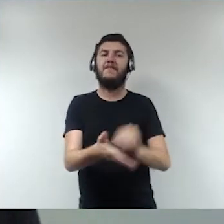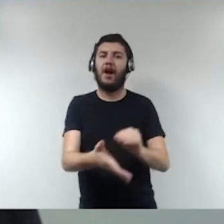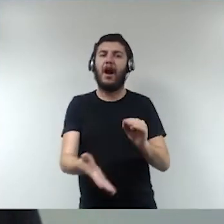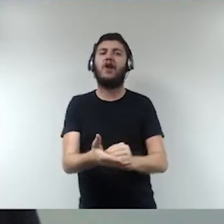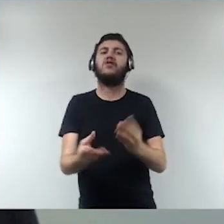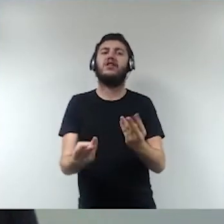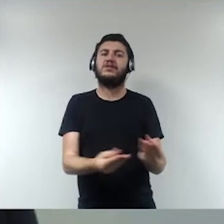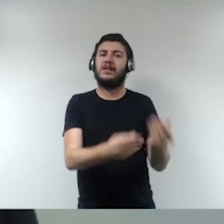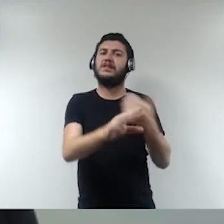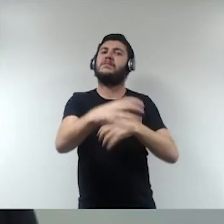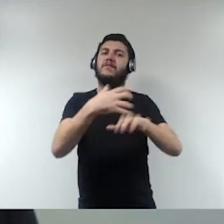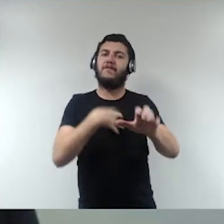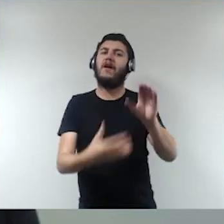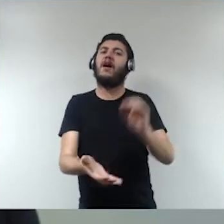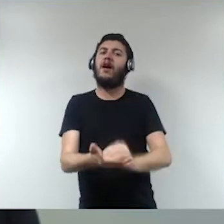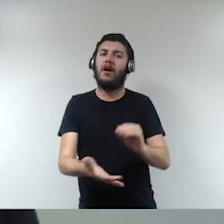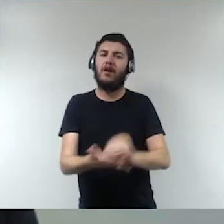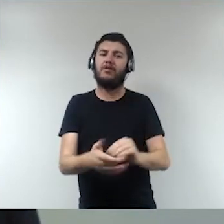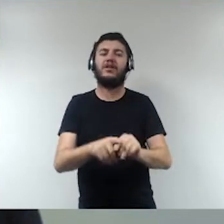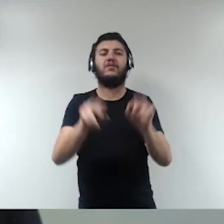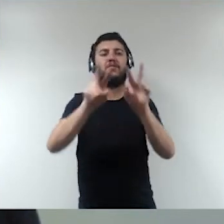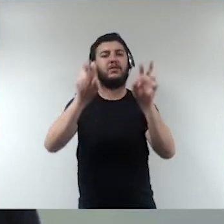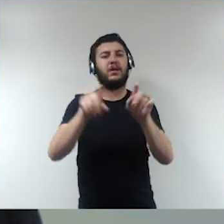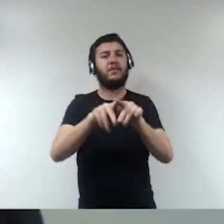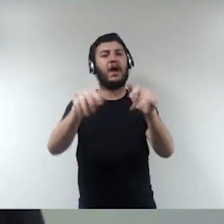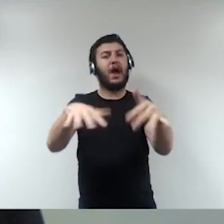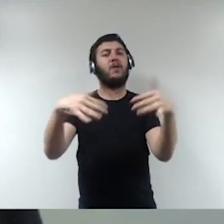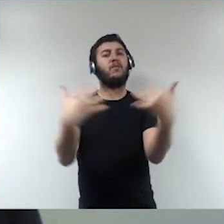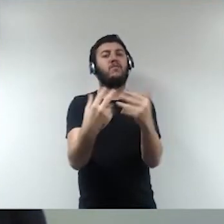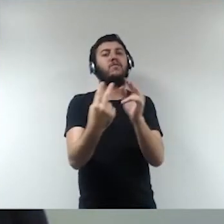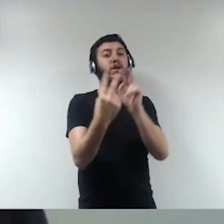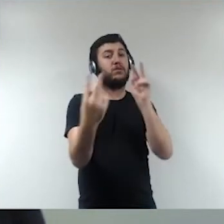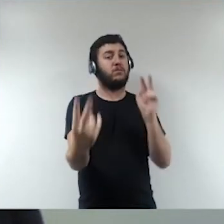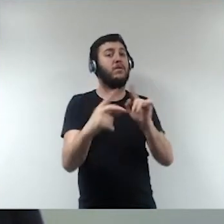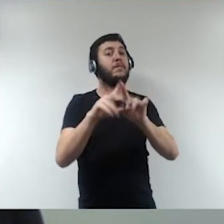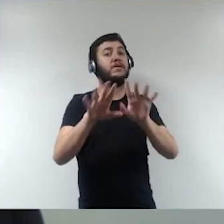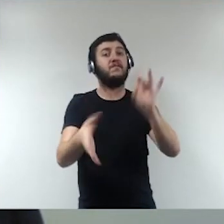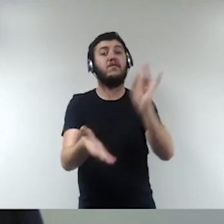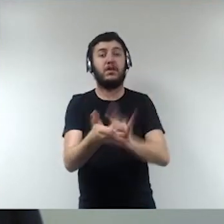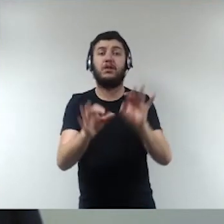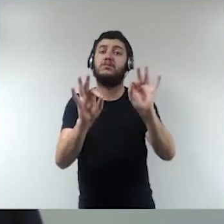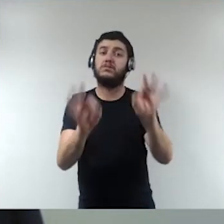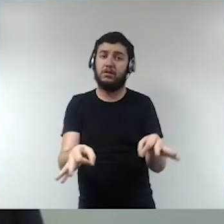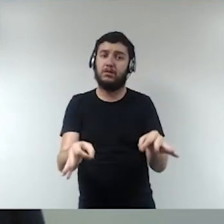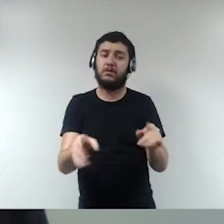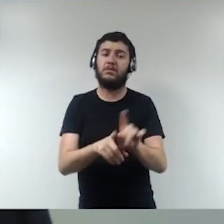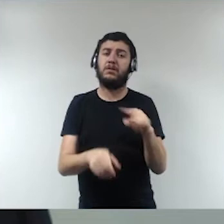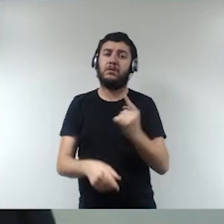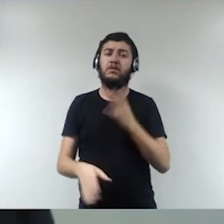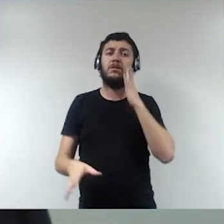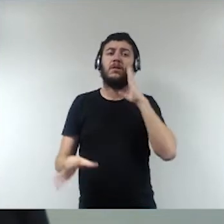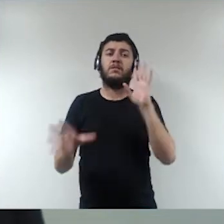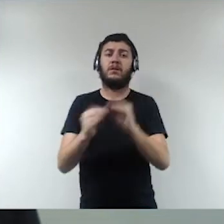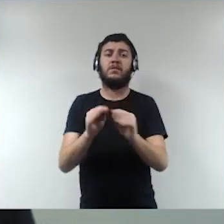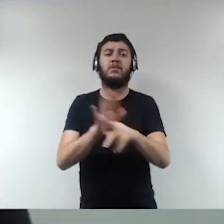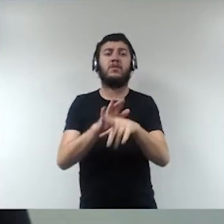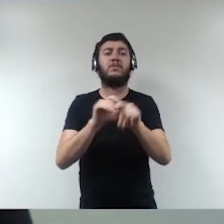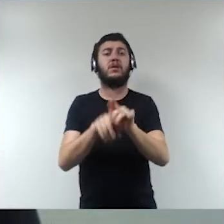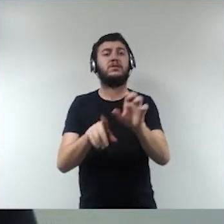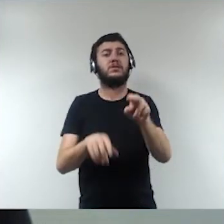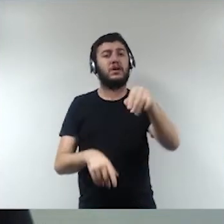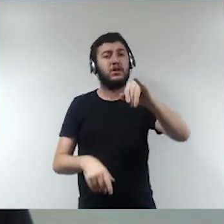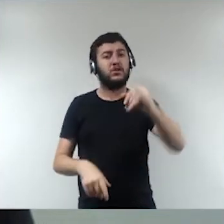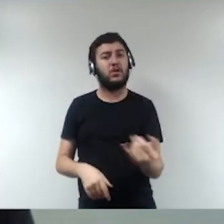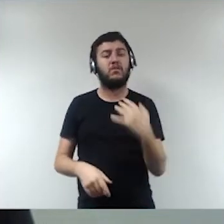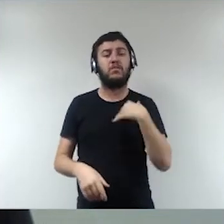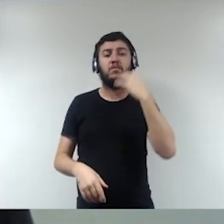essa questão das audiências virtuais. Essa é uma verdade. O CNJ adotou um posicionamento que